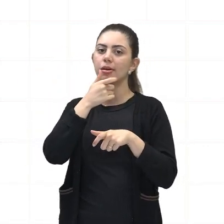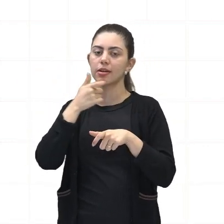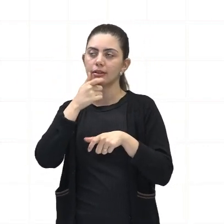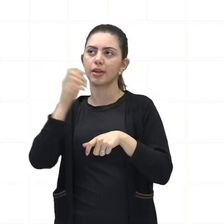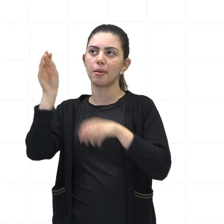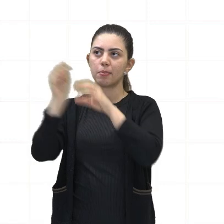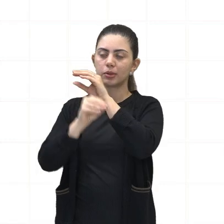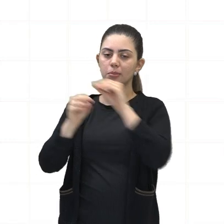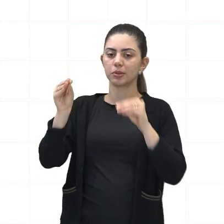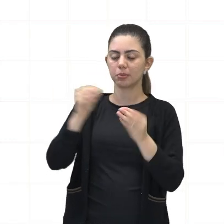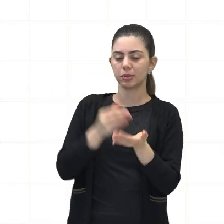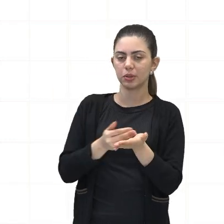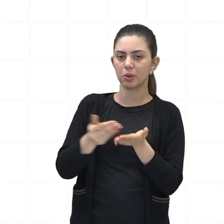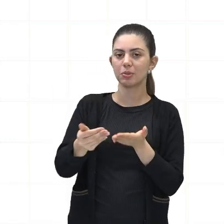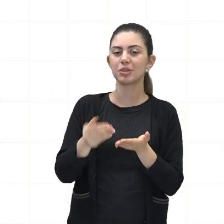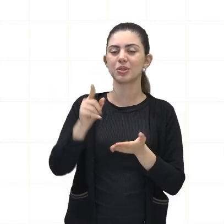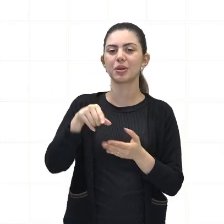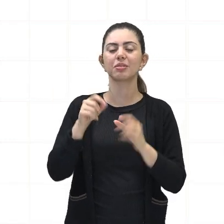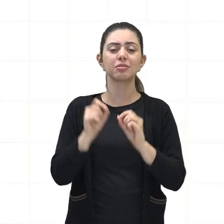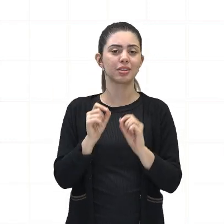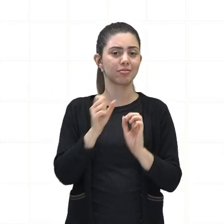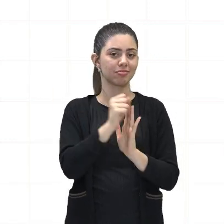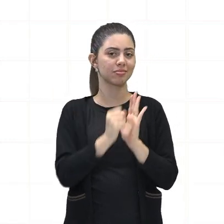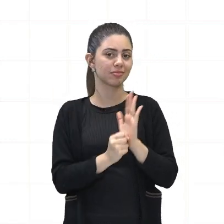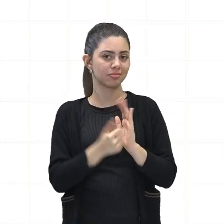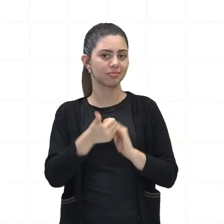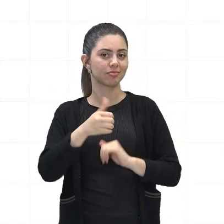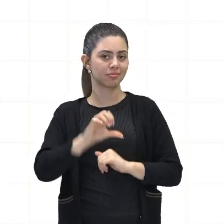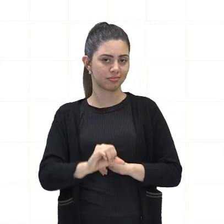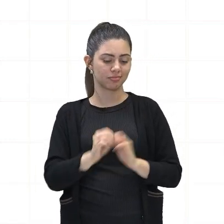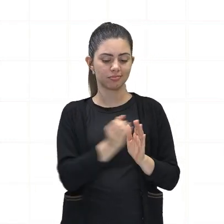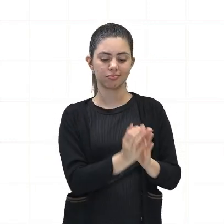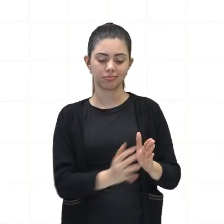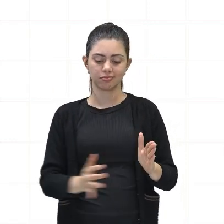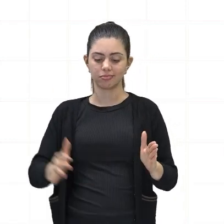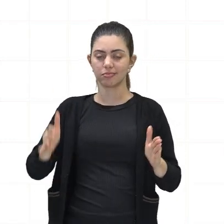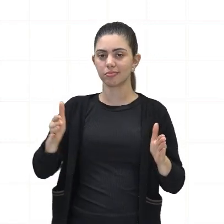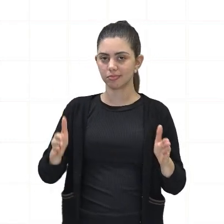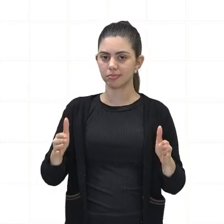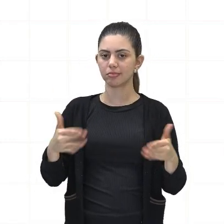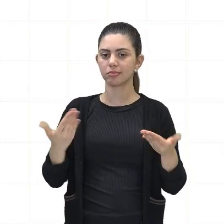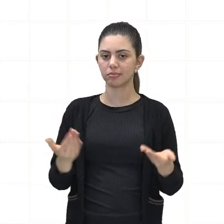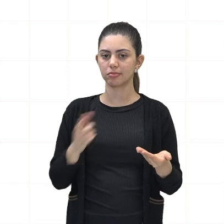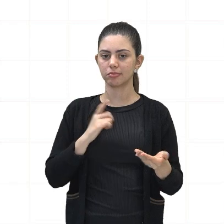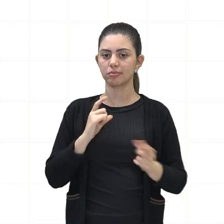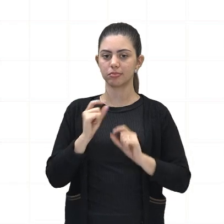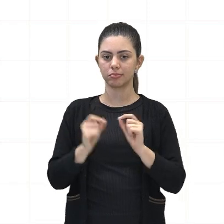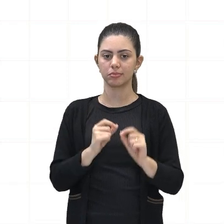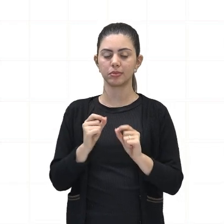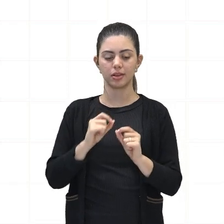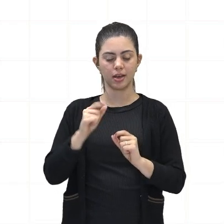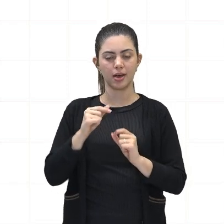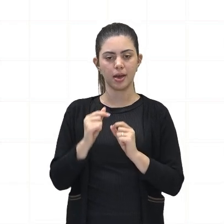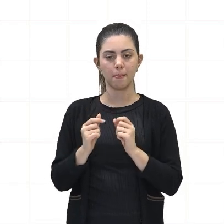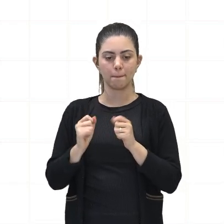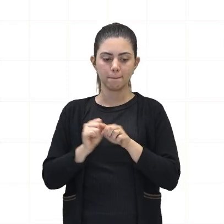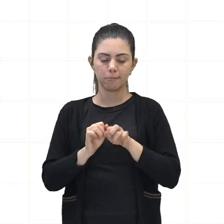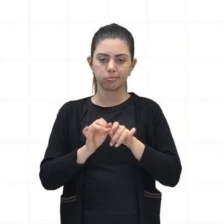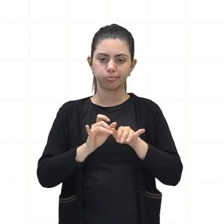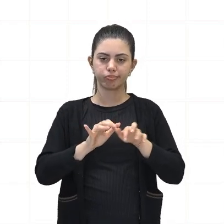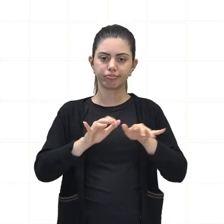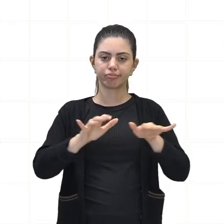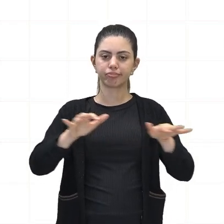estamos falando, né, de um avanço desse local aqui, né, das antigas